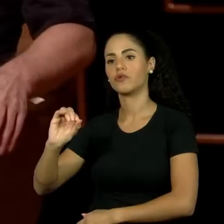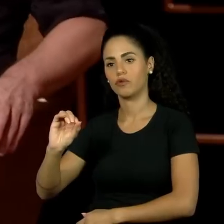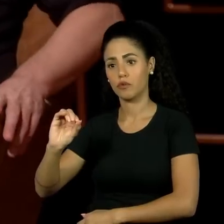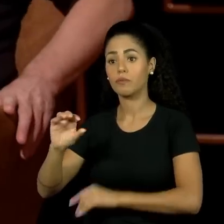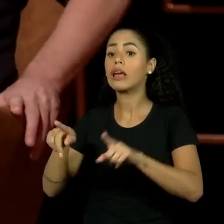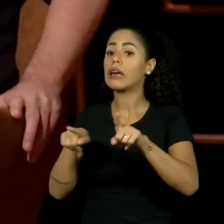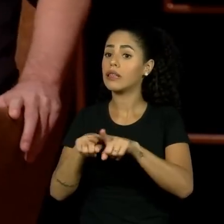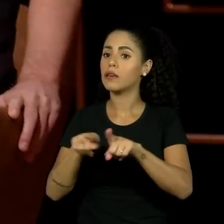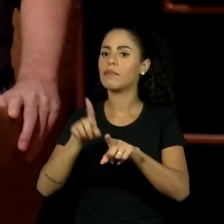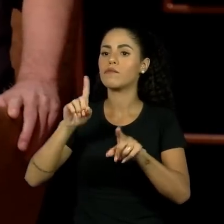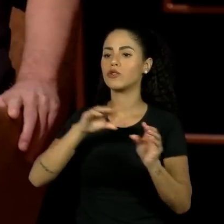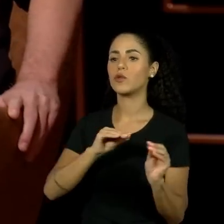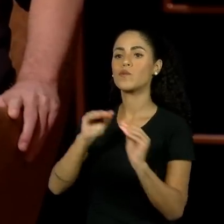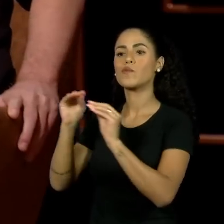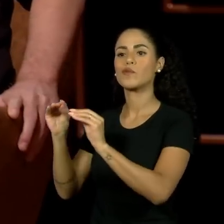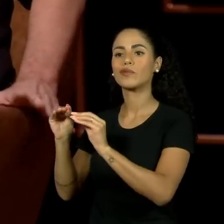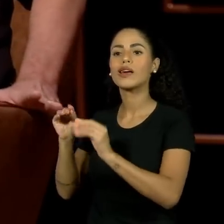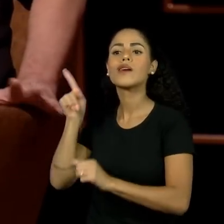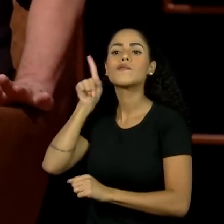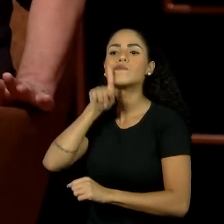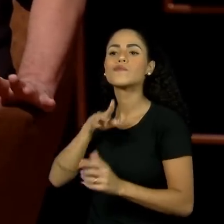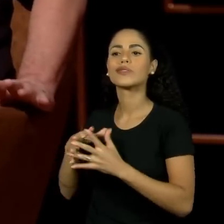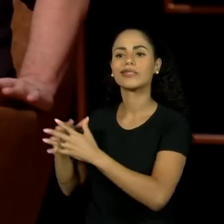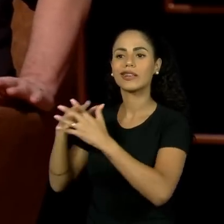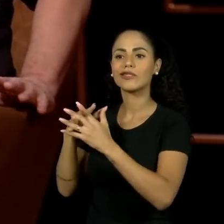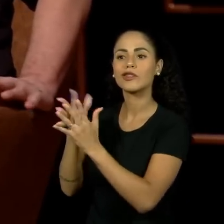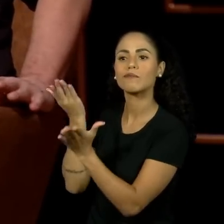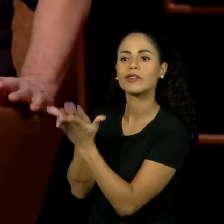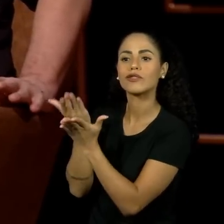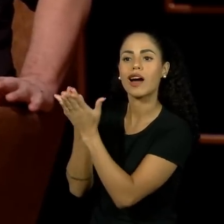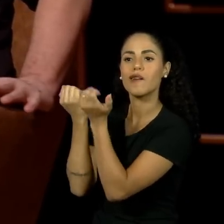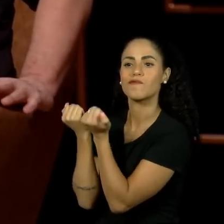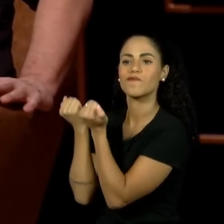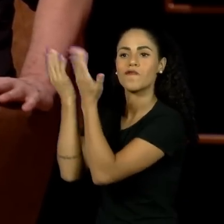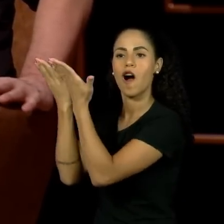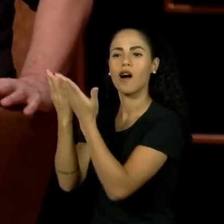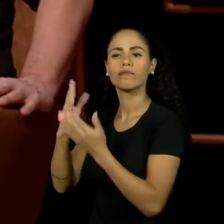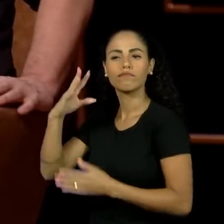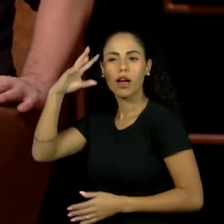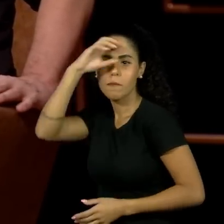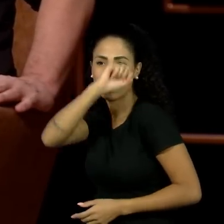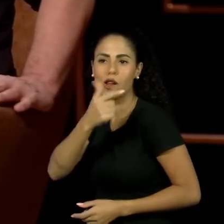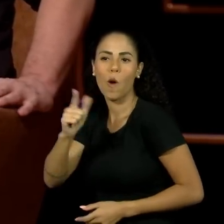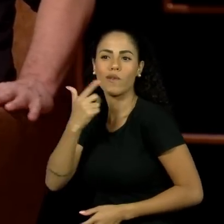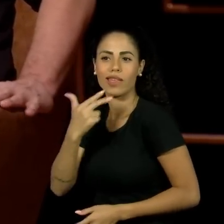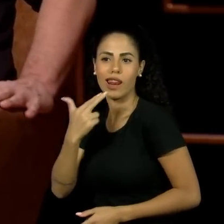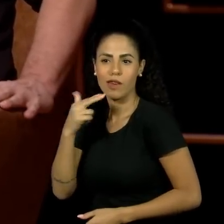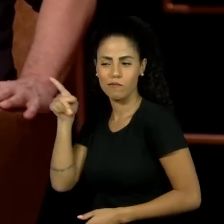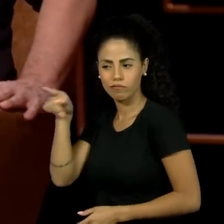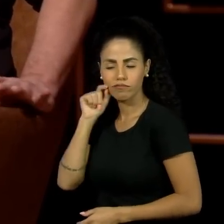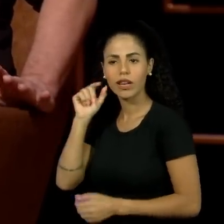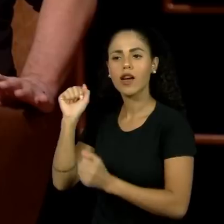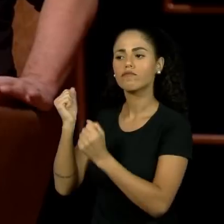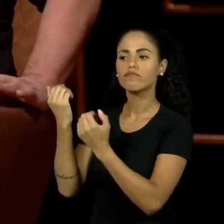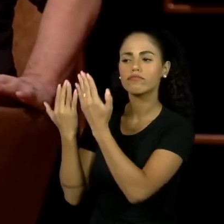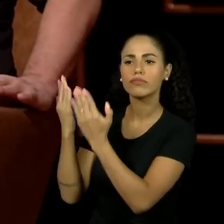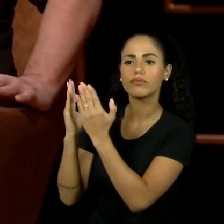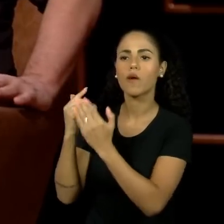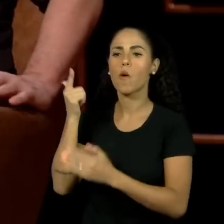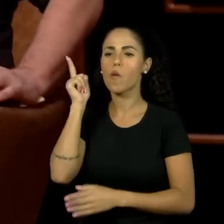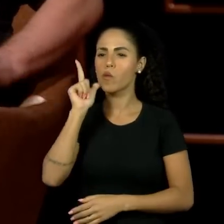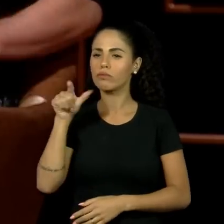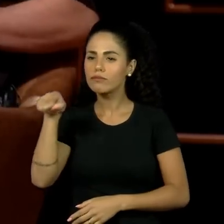morar nos Estados Unidos e lá eu me aproximei, eu entrei num grupo de canto coral,